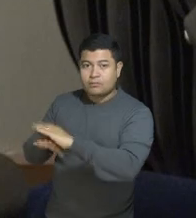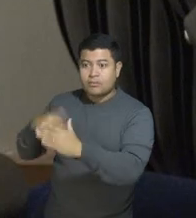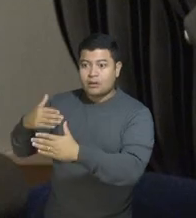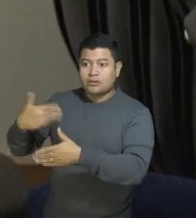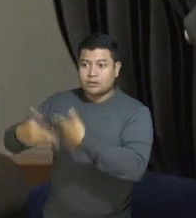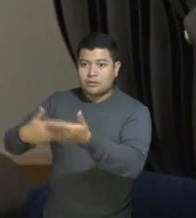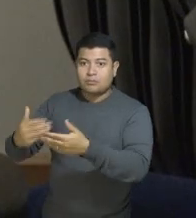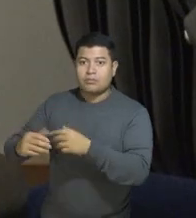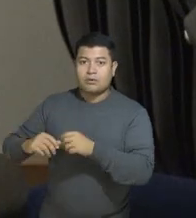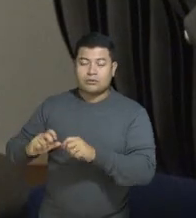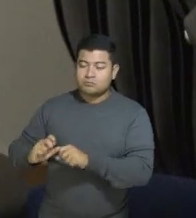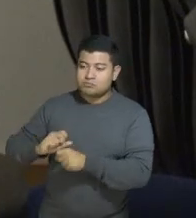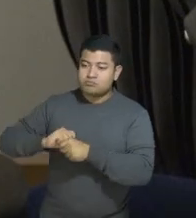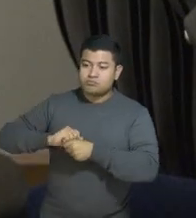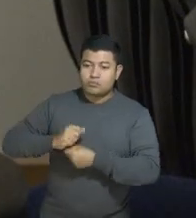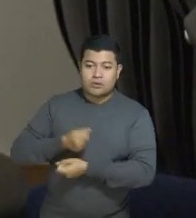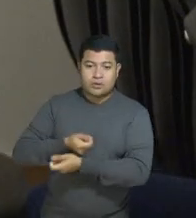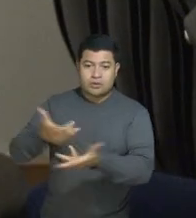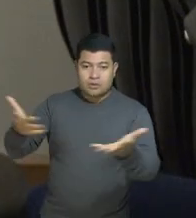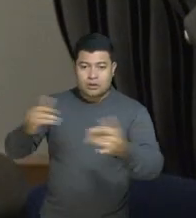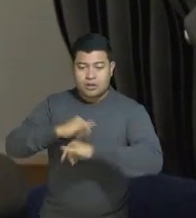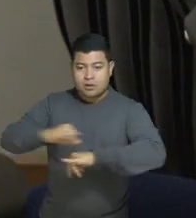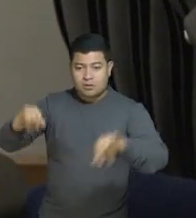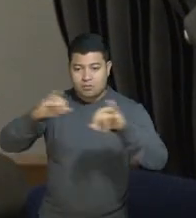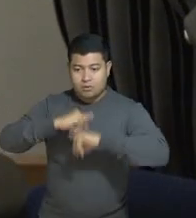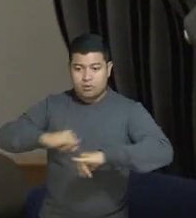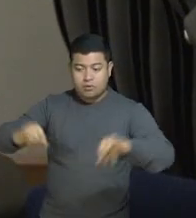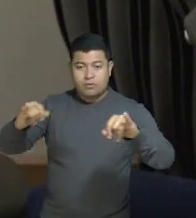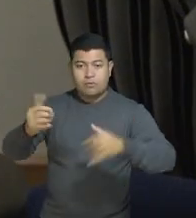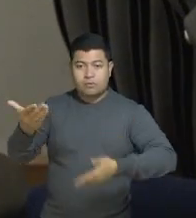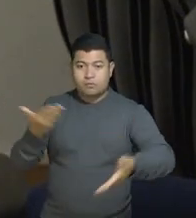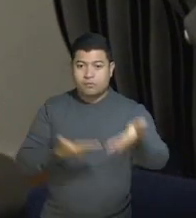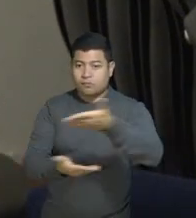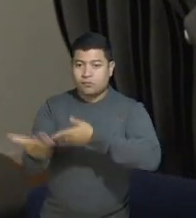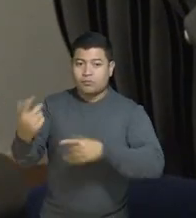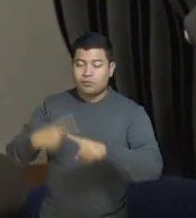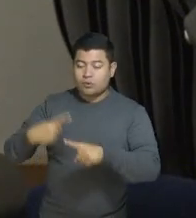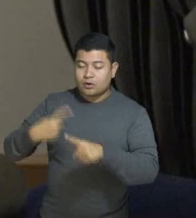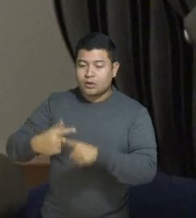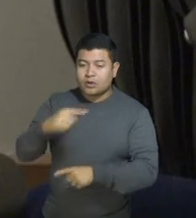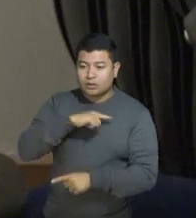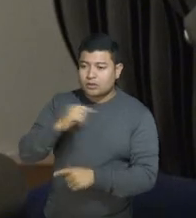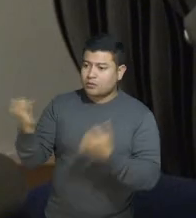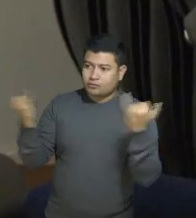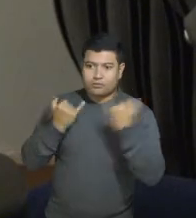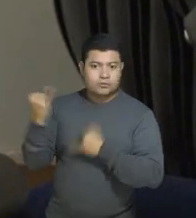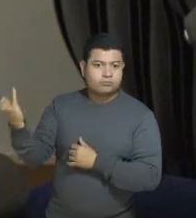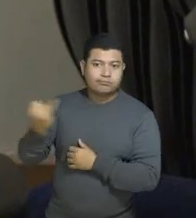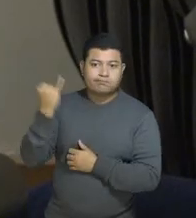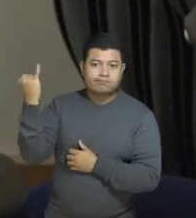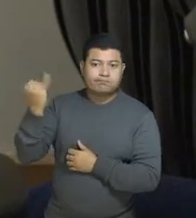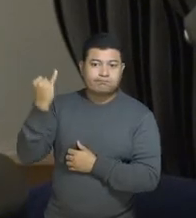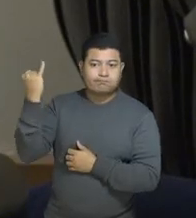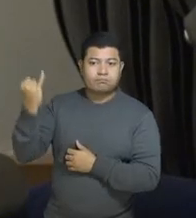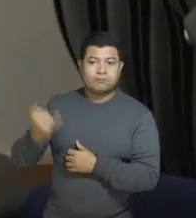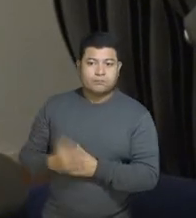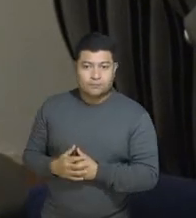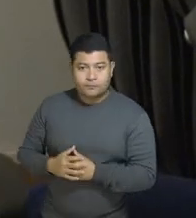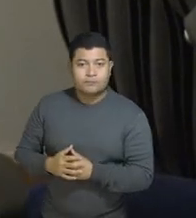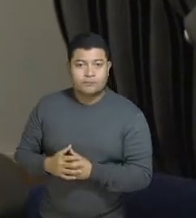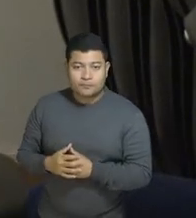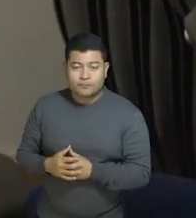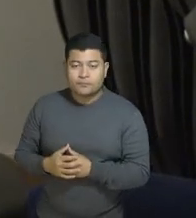aqueles slides, aquelas apresentações, porque tem informações muito importantes, né, e que isso possa ser levado dessa